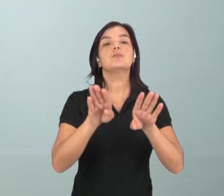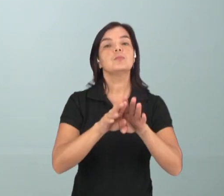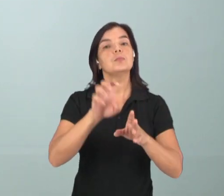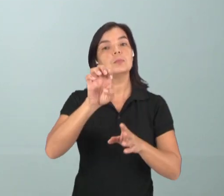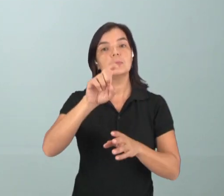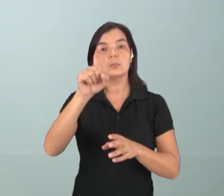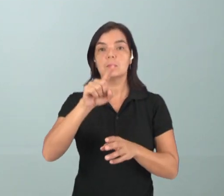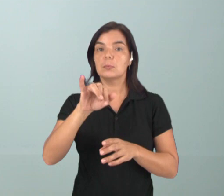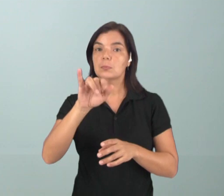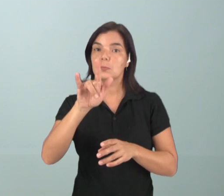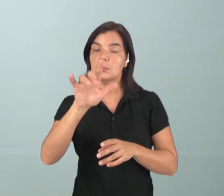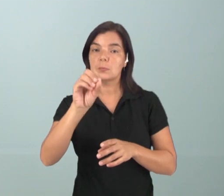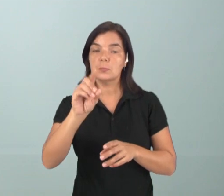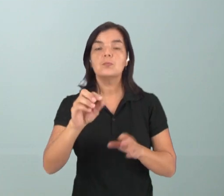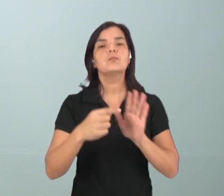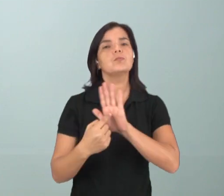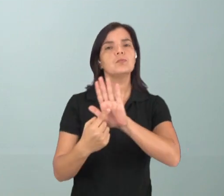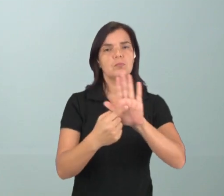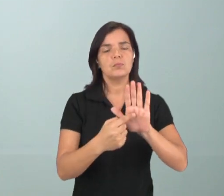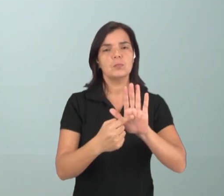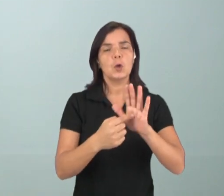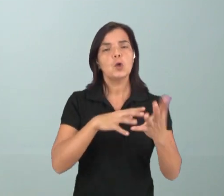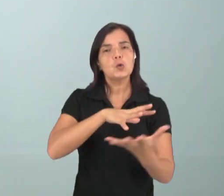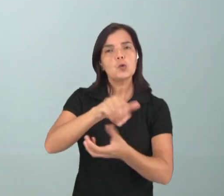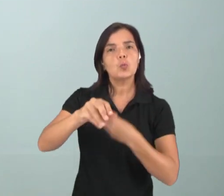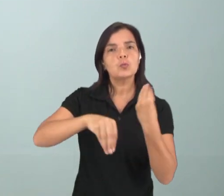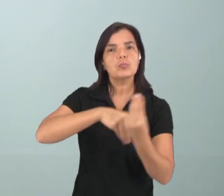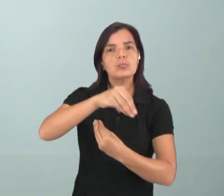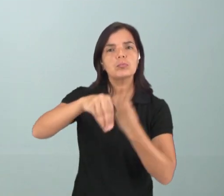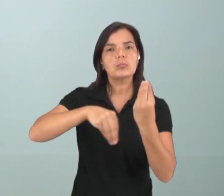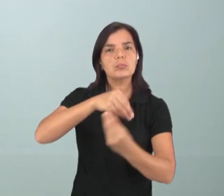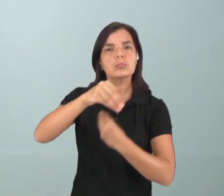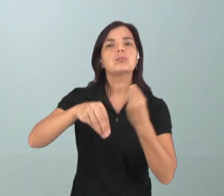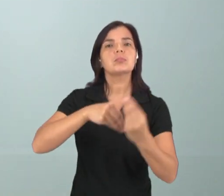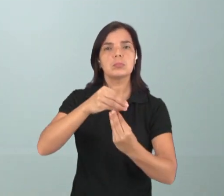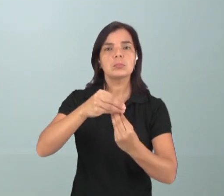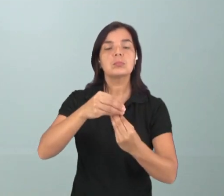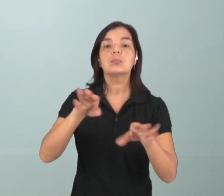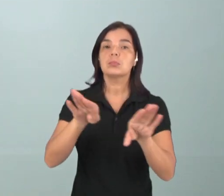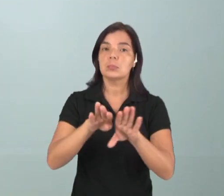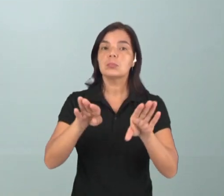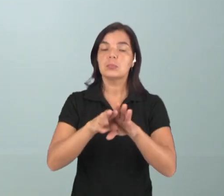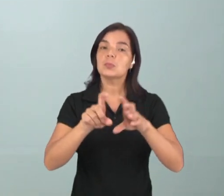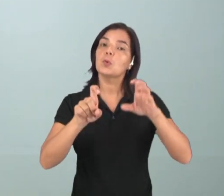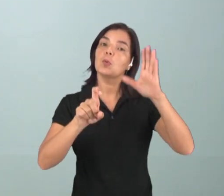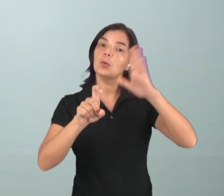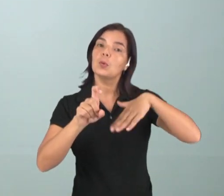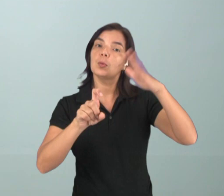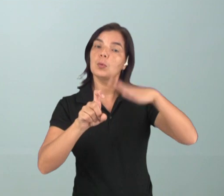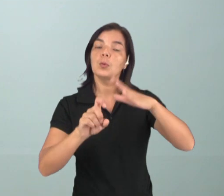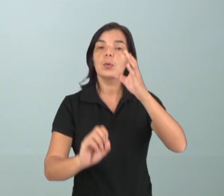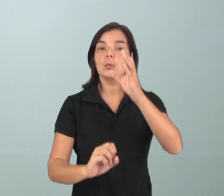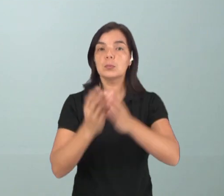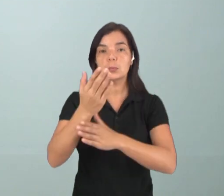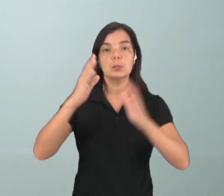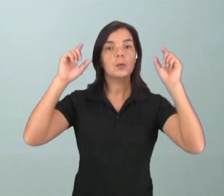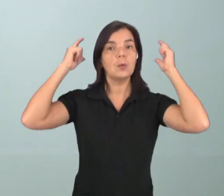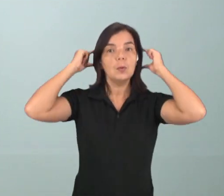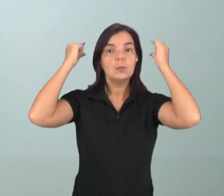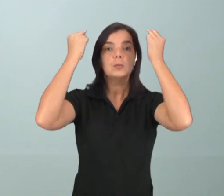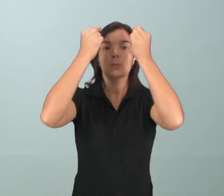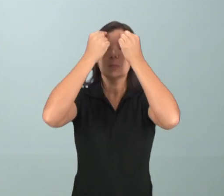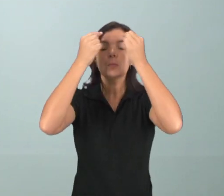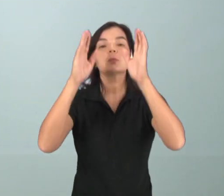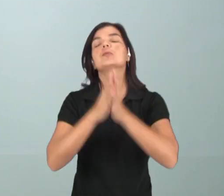tona esse mundo místico, né? Esse mundo mítico que é desenvolvido pelos gregos. E nessa